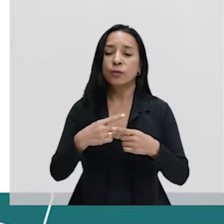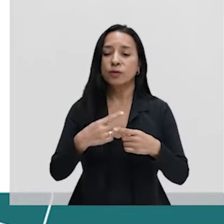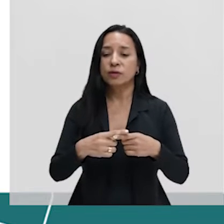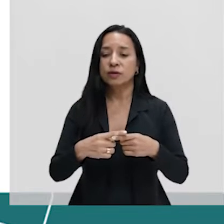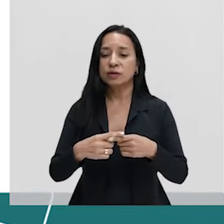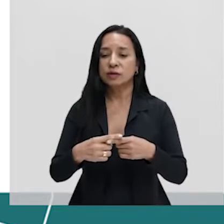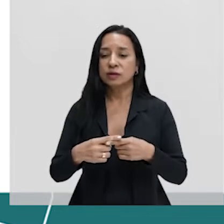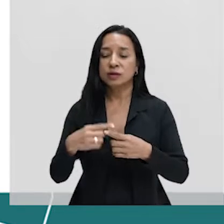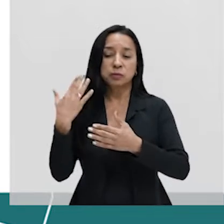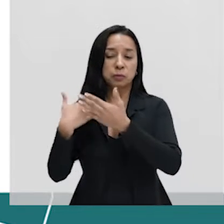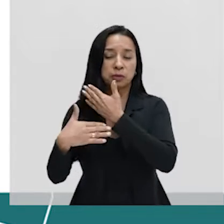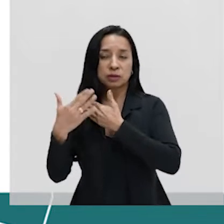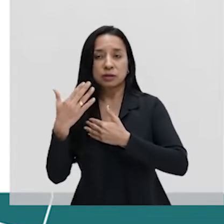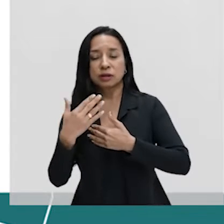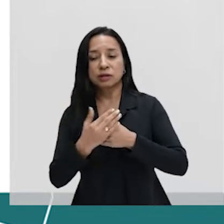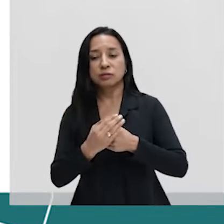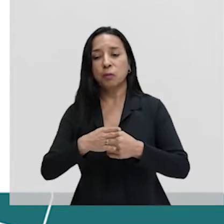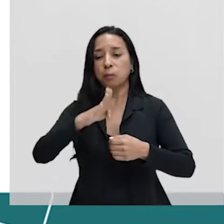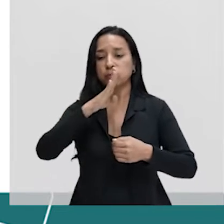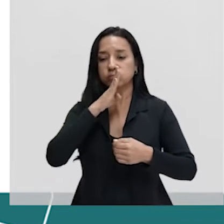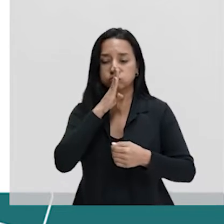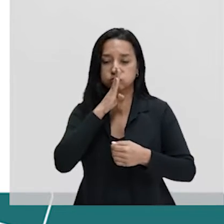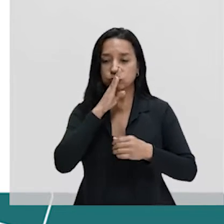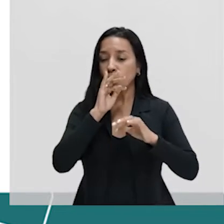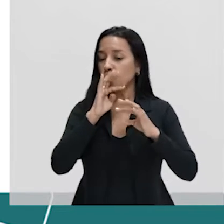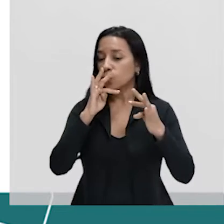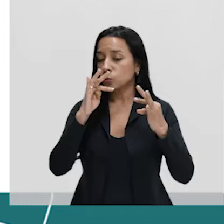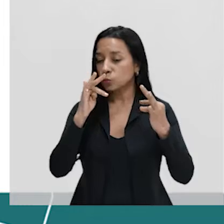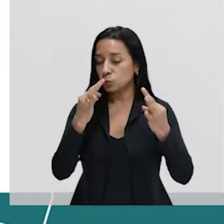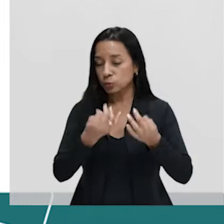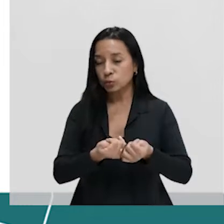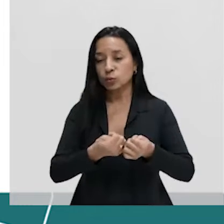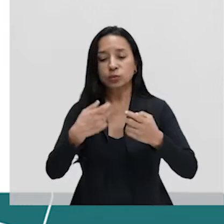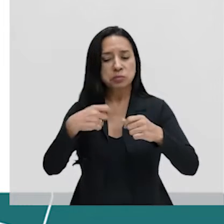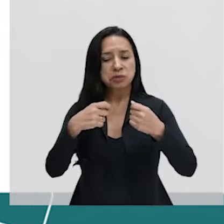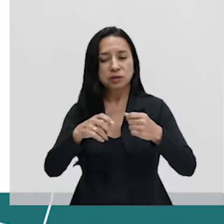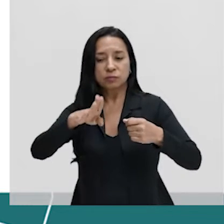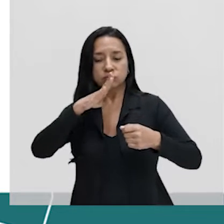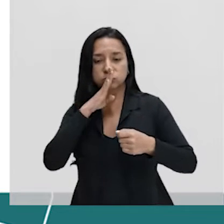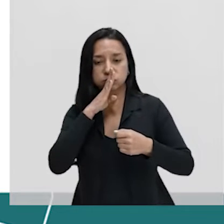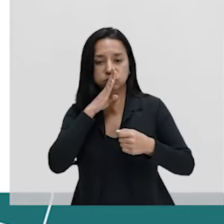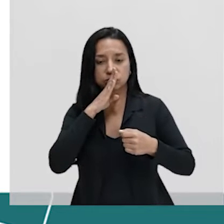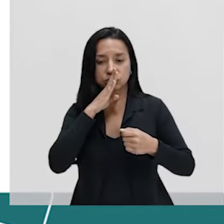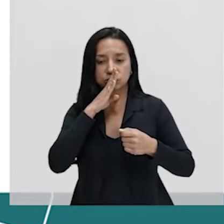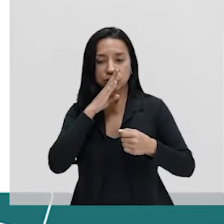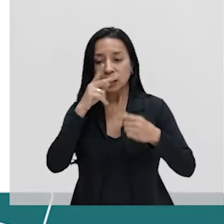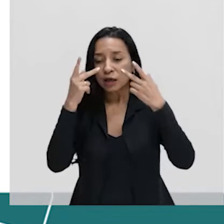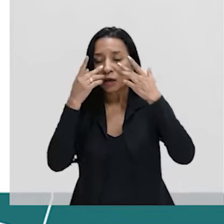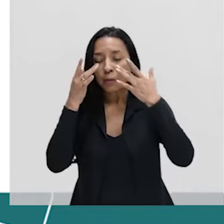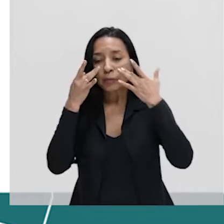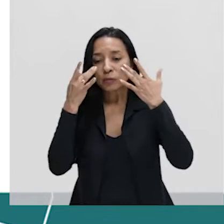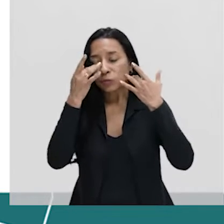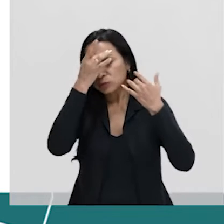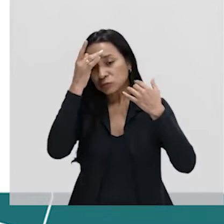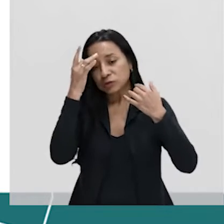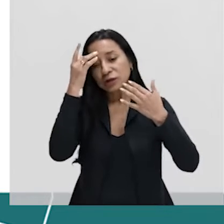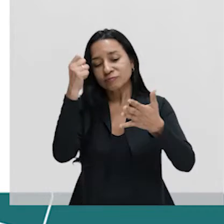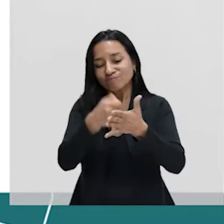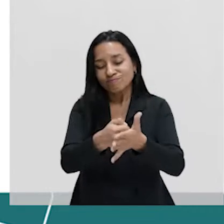época onde não se podia falar nada, o pessoal do povo de teatro, que é perigoso, vai lá e bate de frente. Teatro de rua.